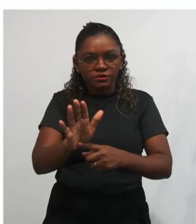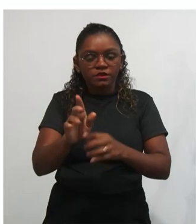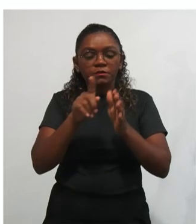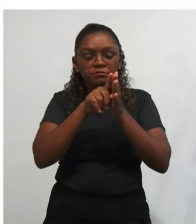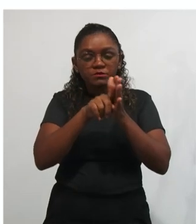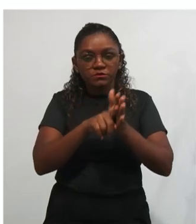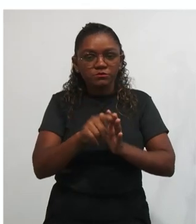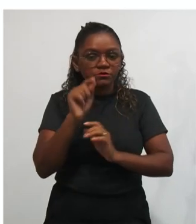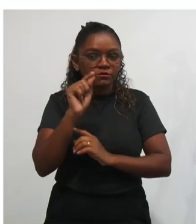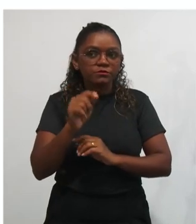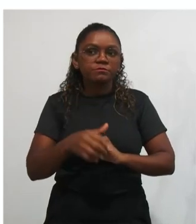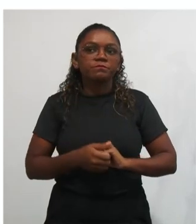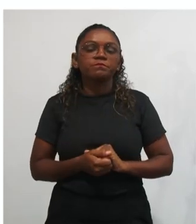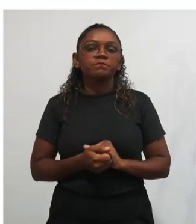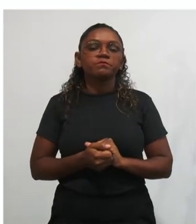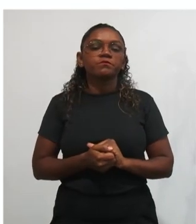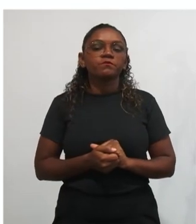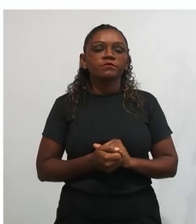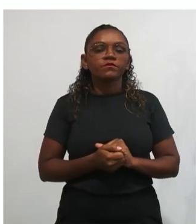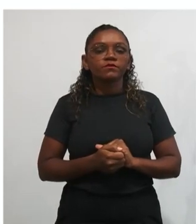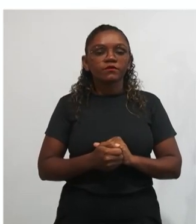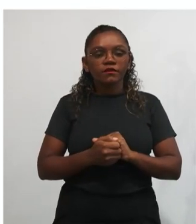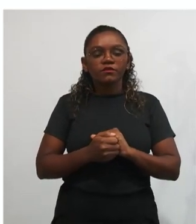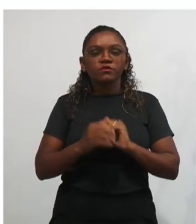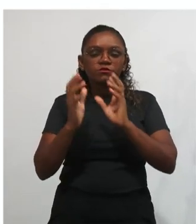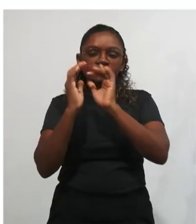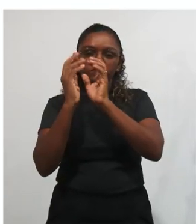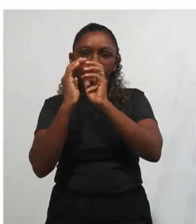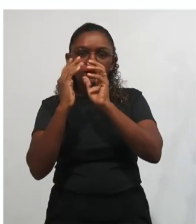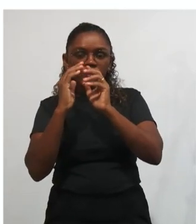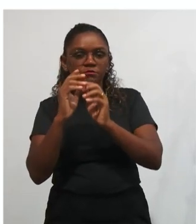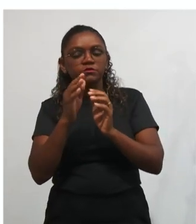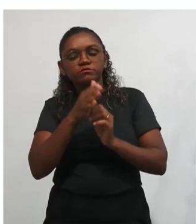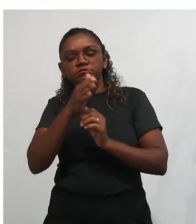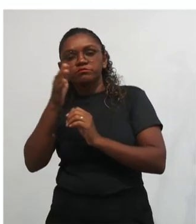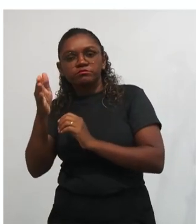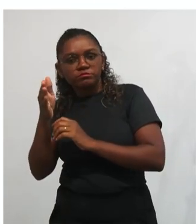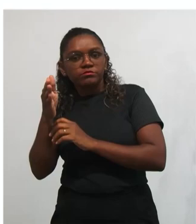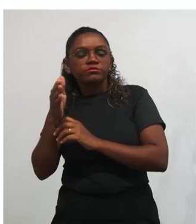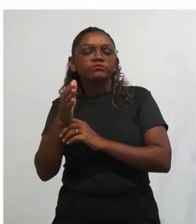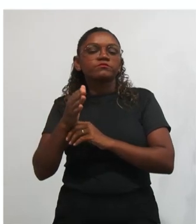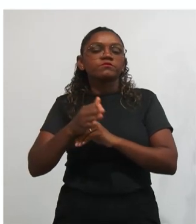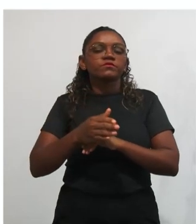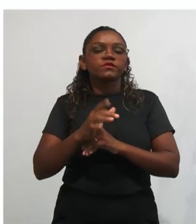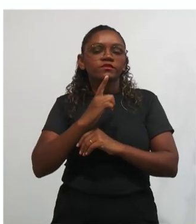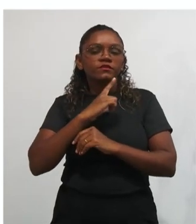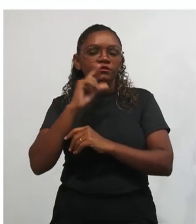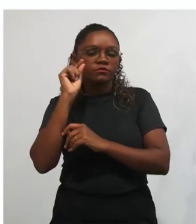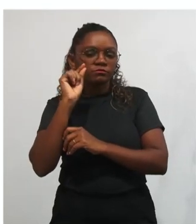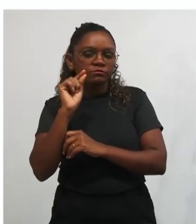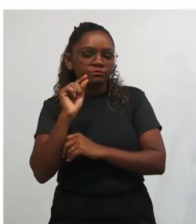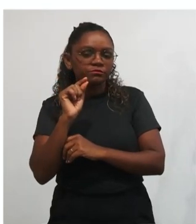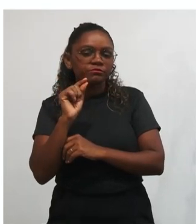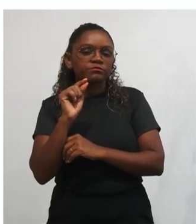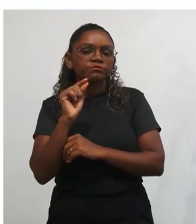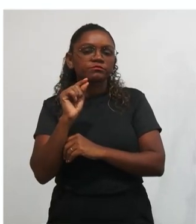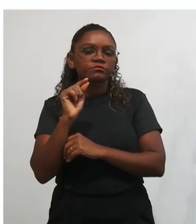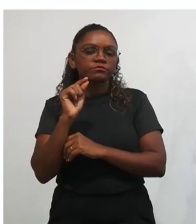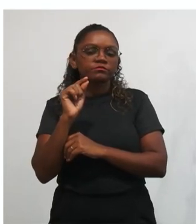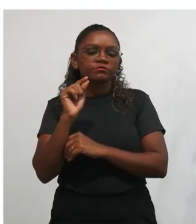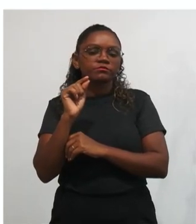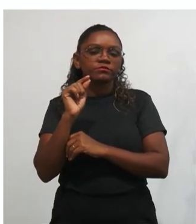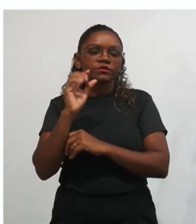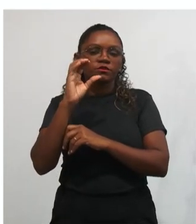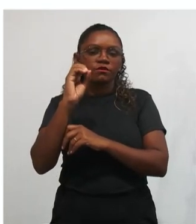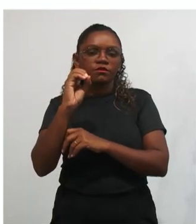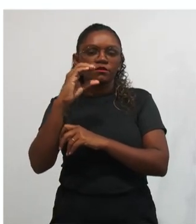dizem que no lobo né do Hemisfério direito no pariental aqui no caso ó osit pariental é